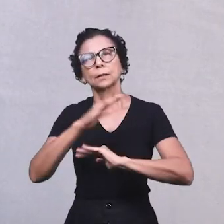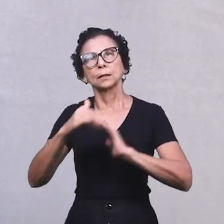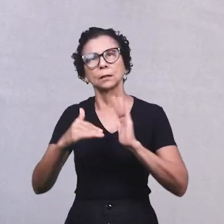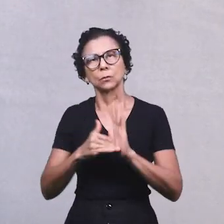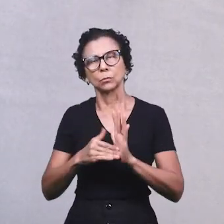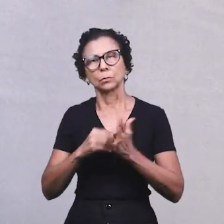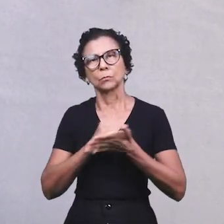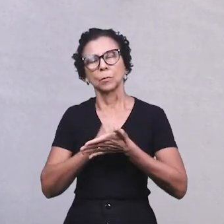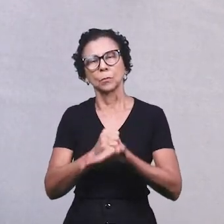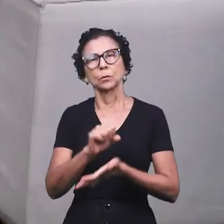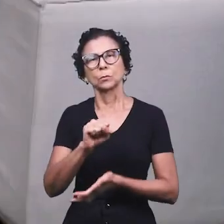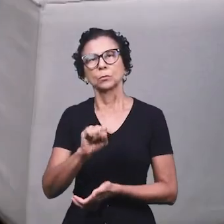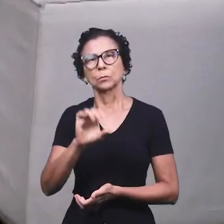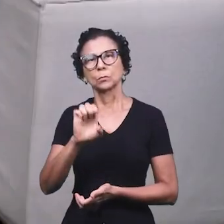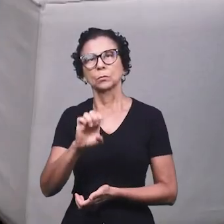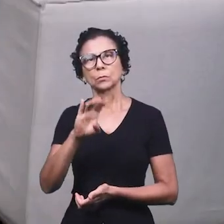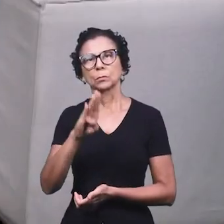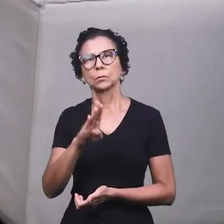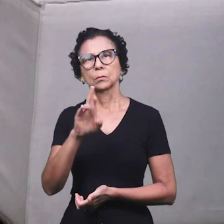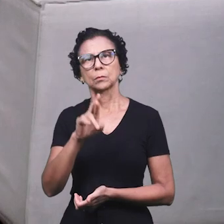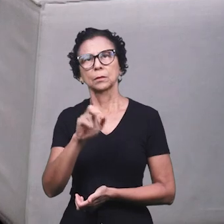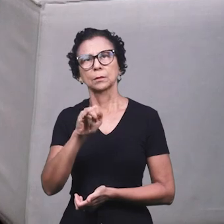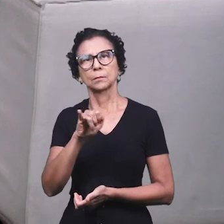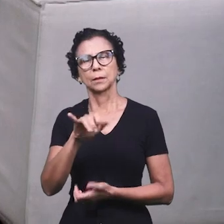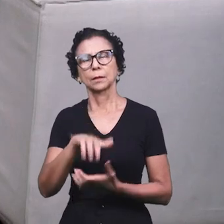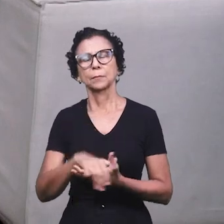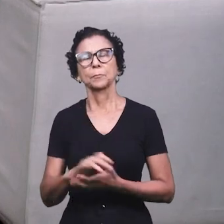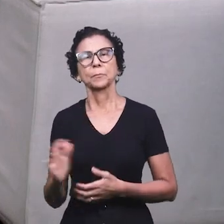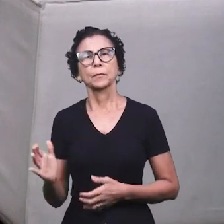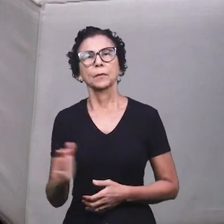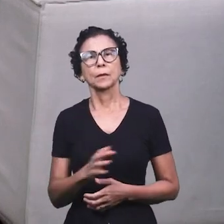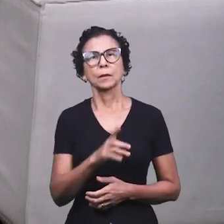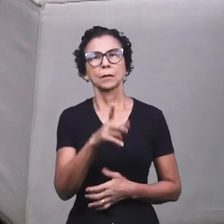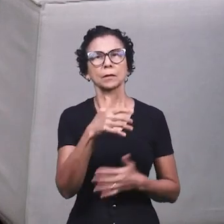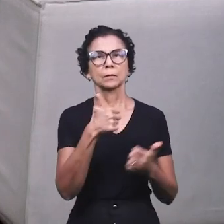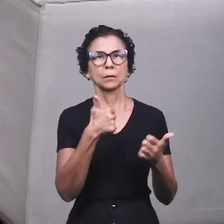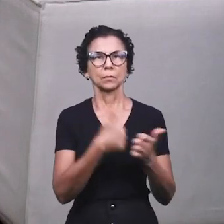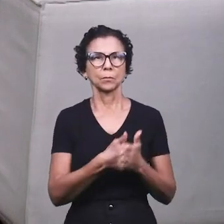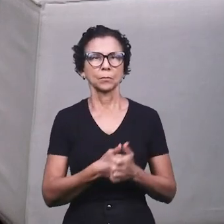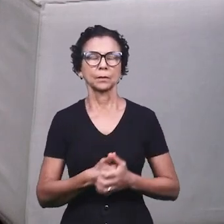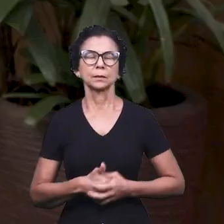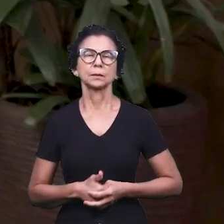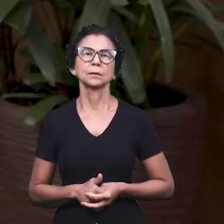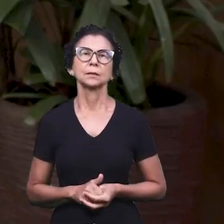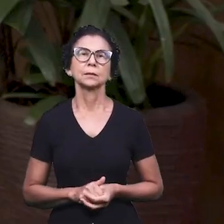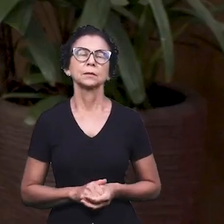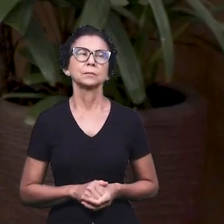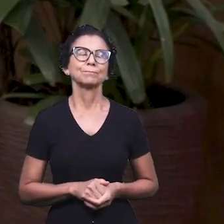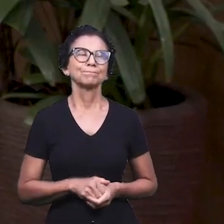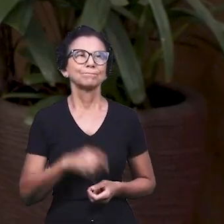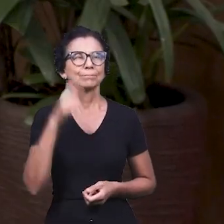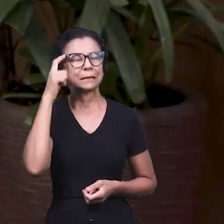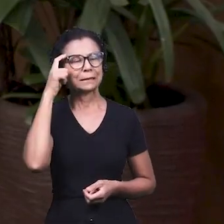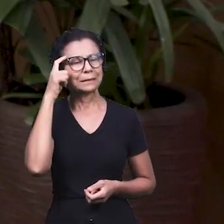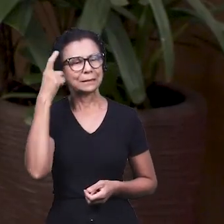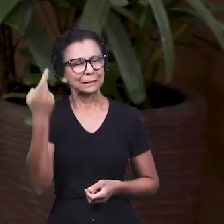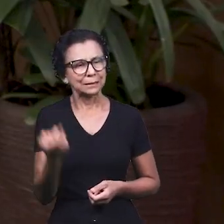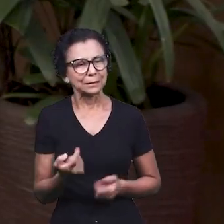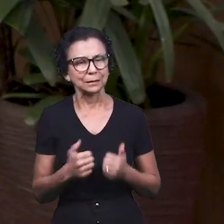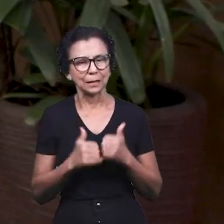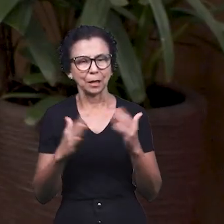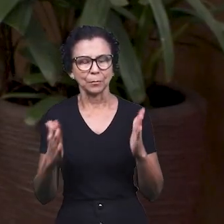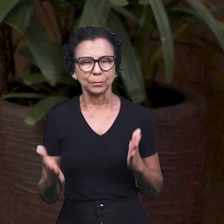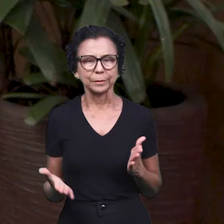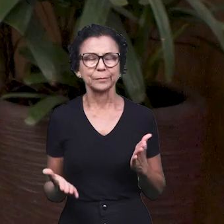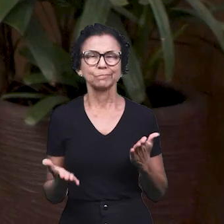todo esse Muito suporte. Bom. Olha, para você que está aí acompanhando e desejando montar um negócio em casa, ou